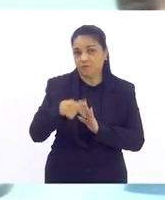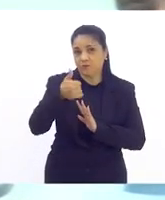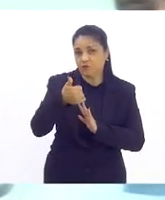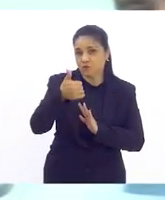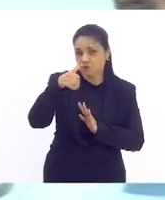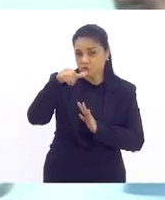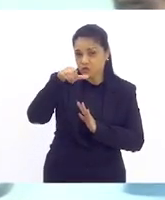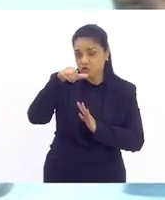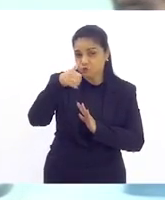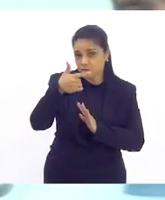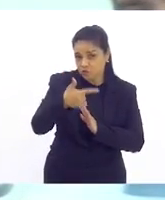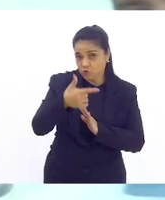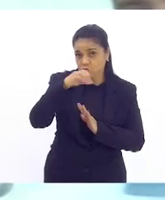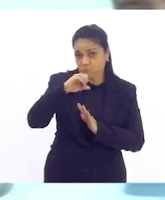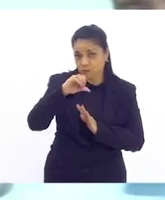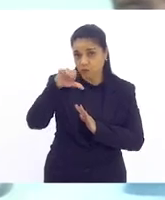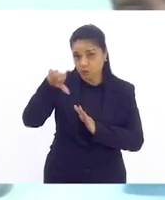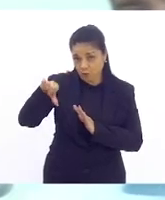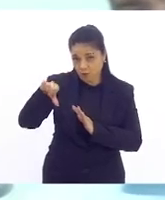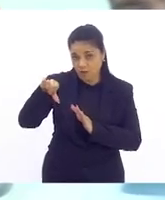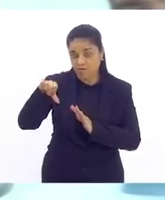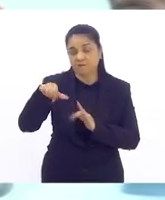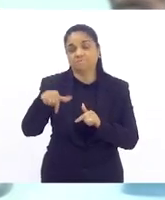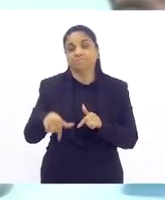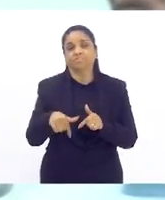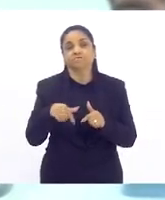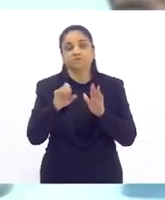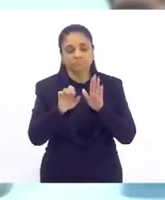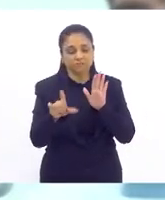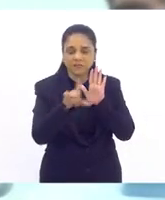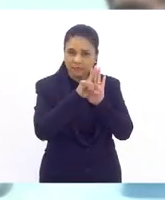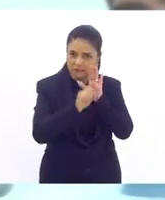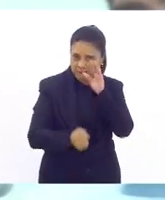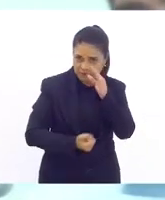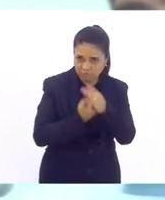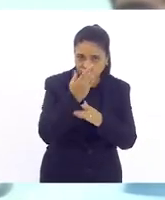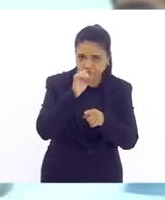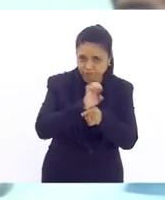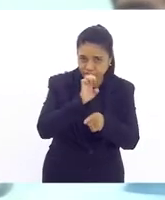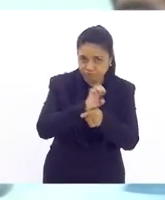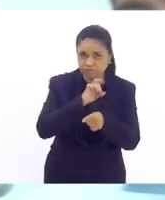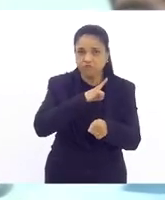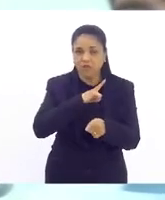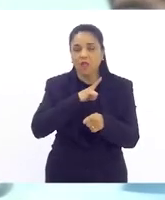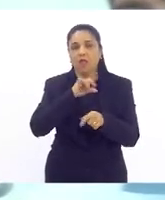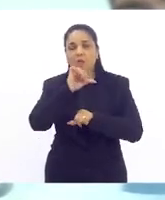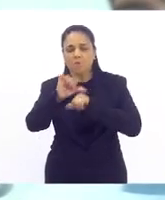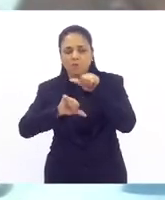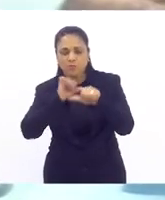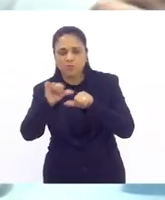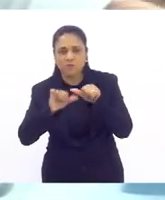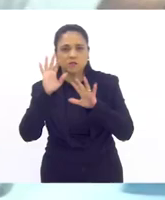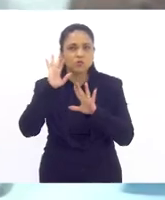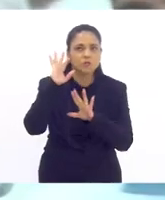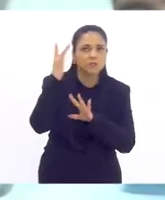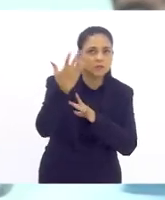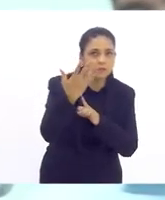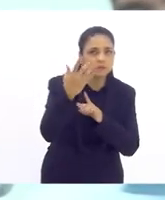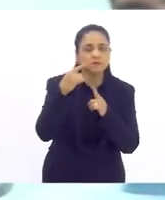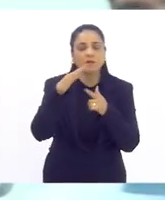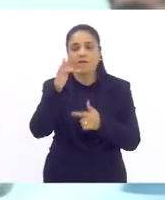tem uma lei estadual de mudanças do clima então é interessante como a gente tem recuperação da mata atlântica mudanças climáticas